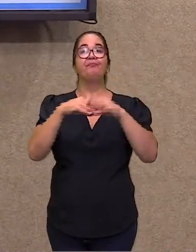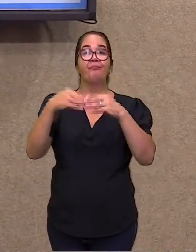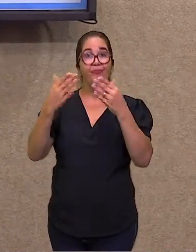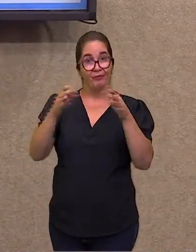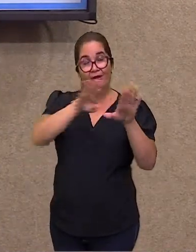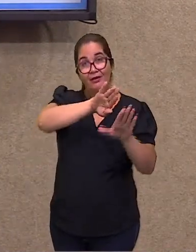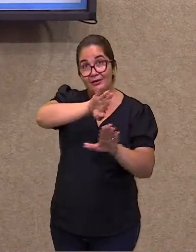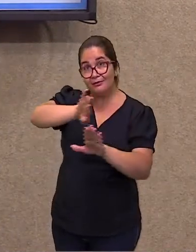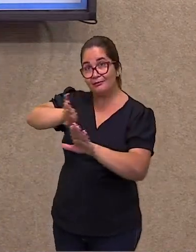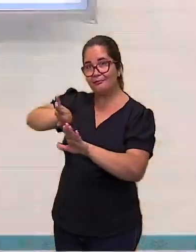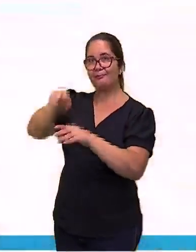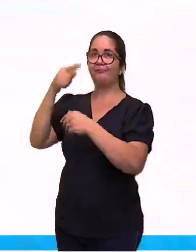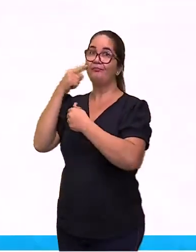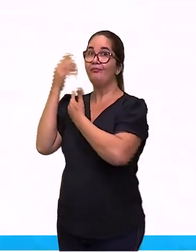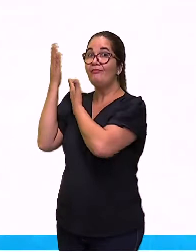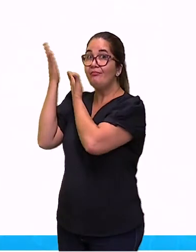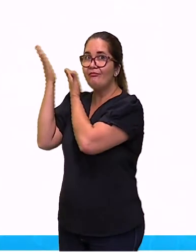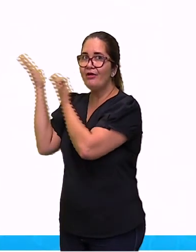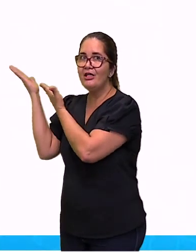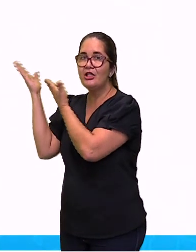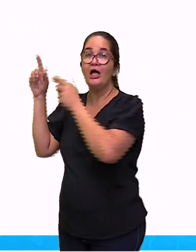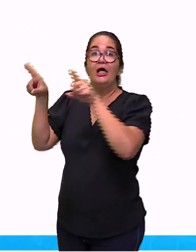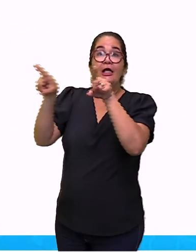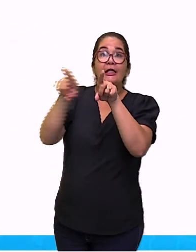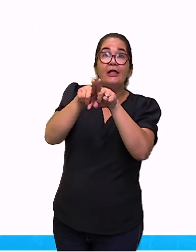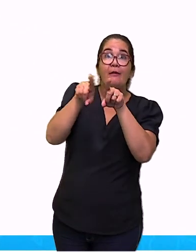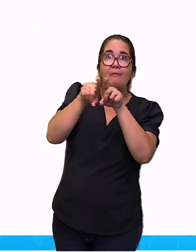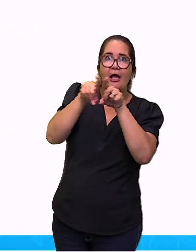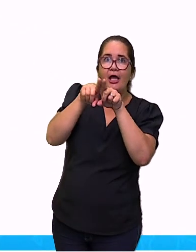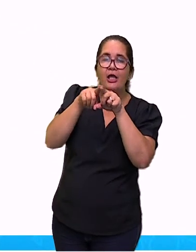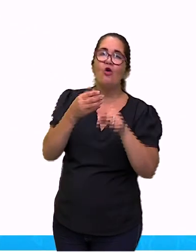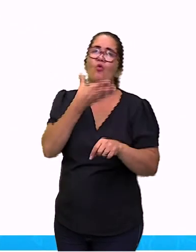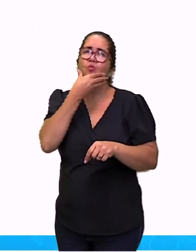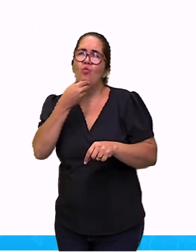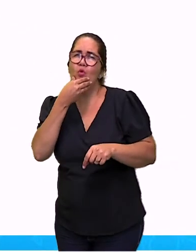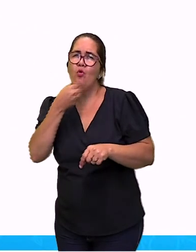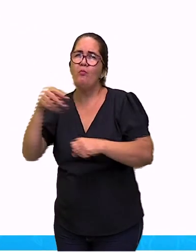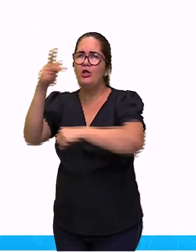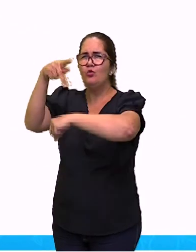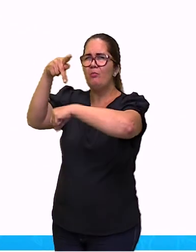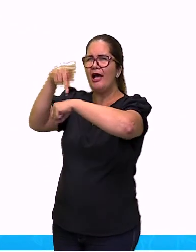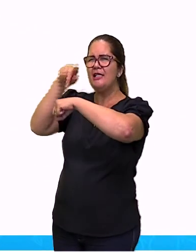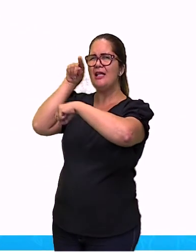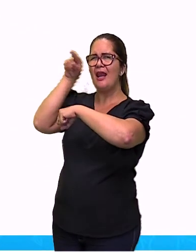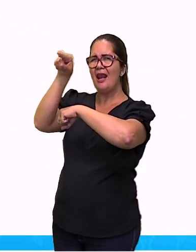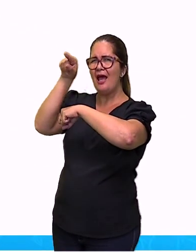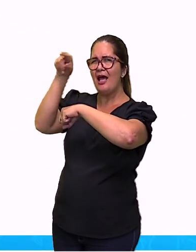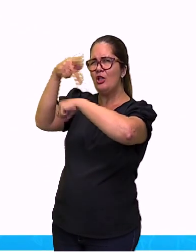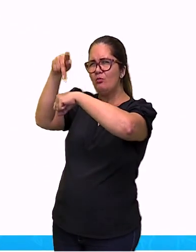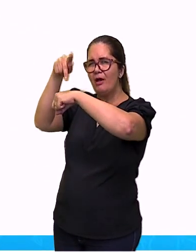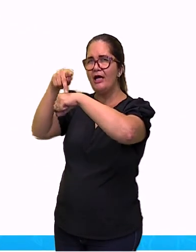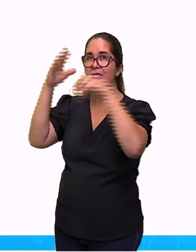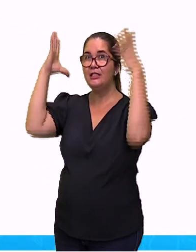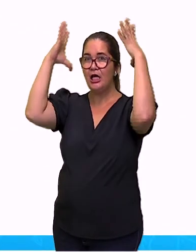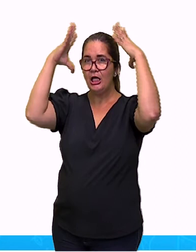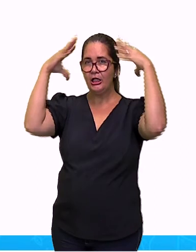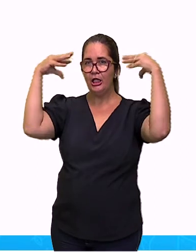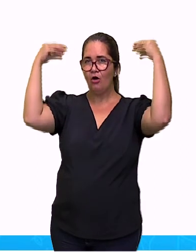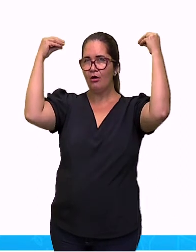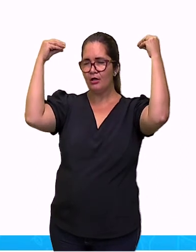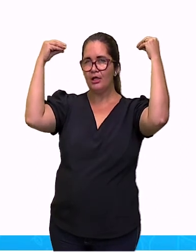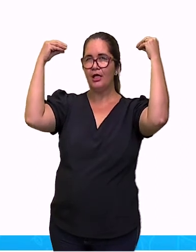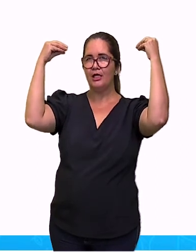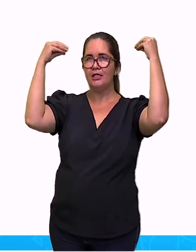um importante pintor holandês e um dos maiores representantes da pintura pós-impressionista, que é